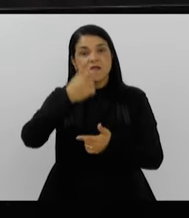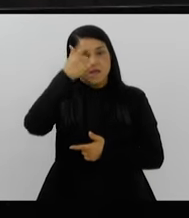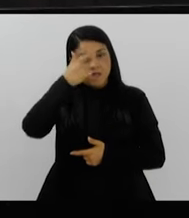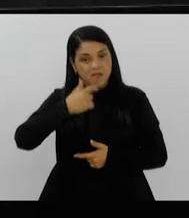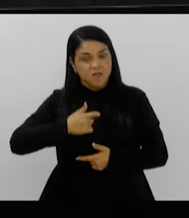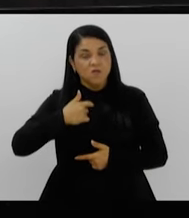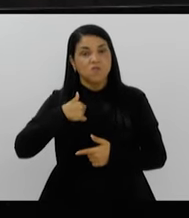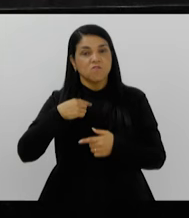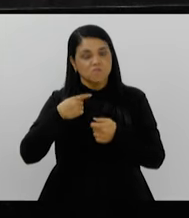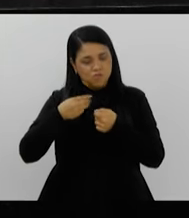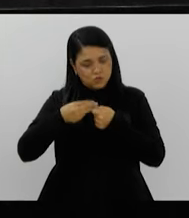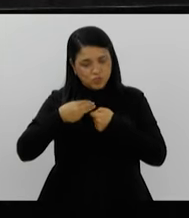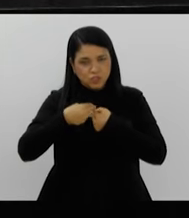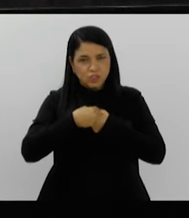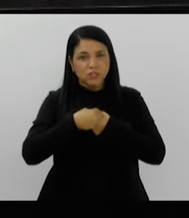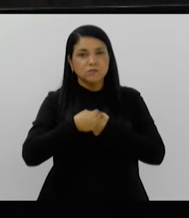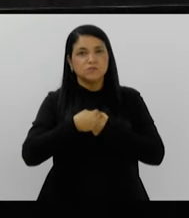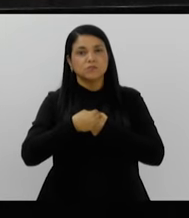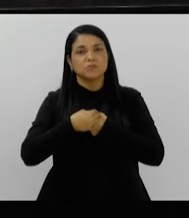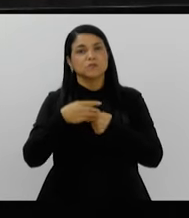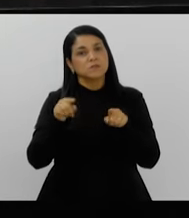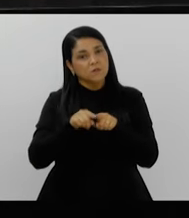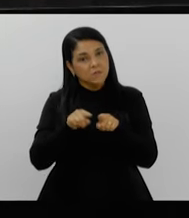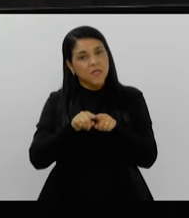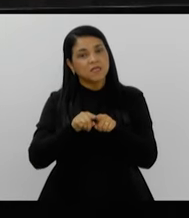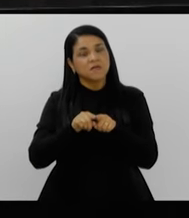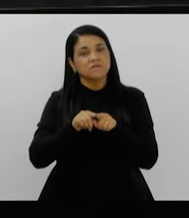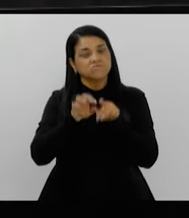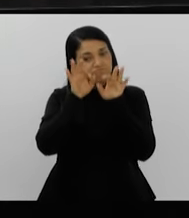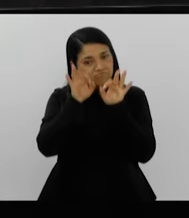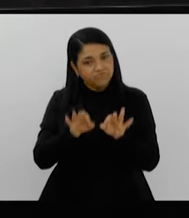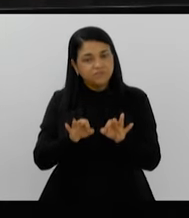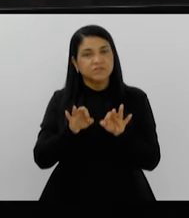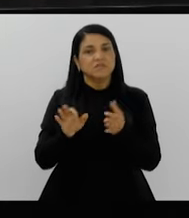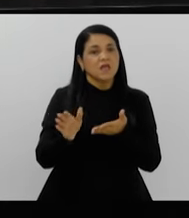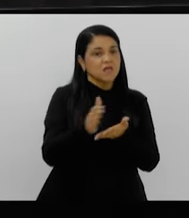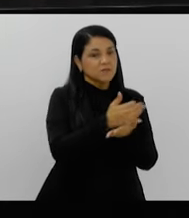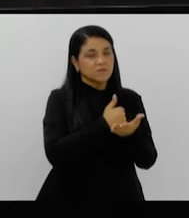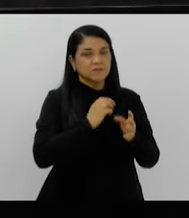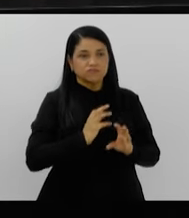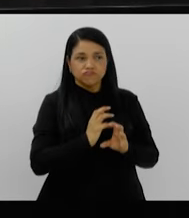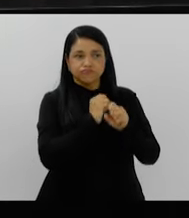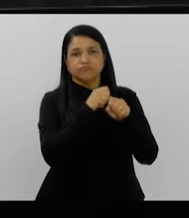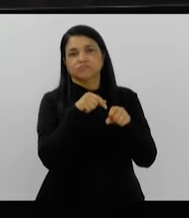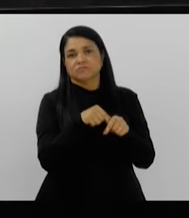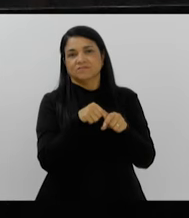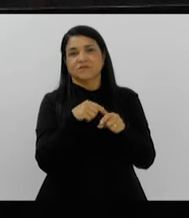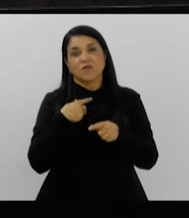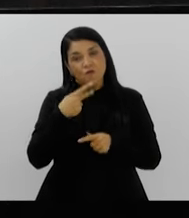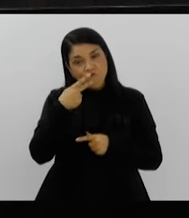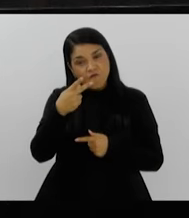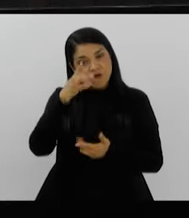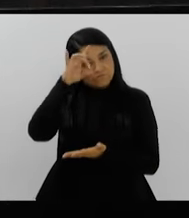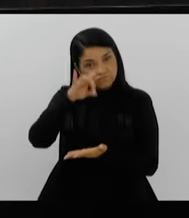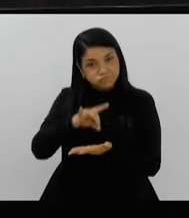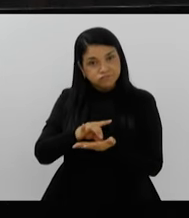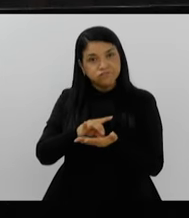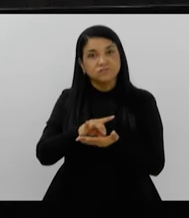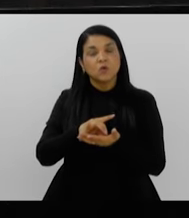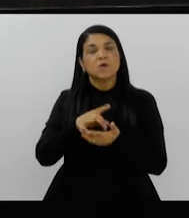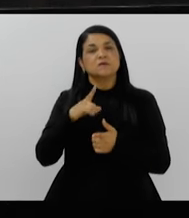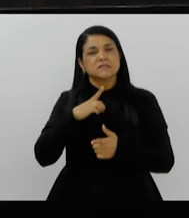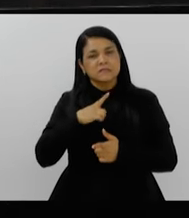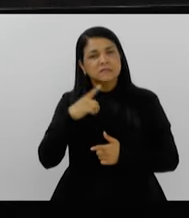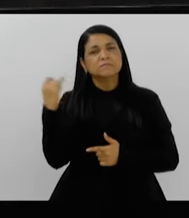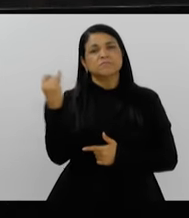de município que teve também severidade na recuperação das suas contas. Então, eu falo de cadeira o quanto